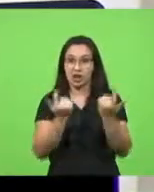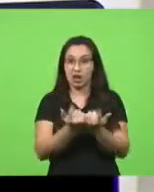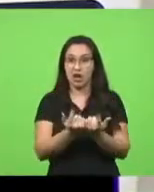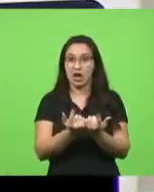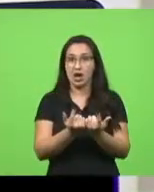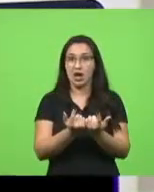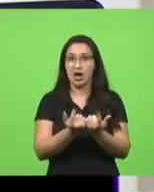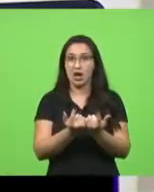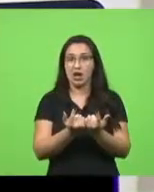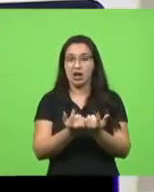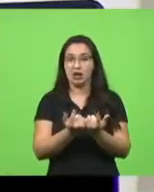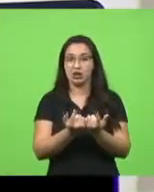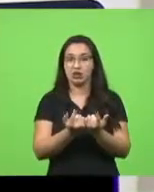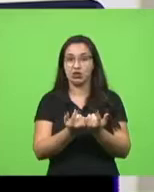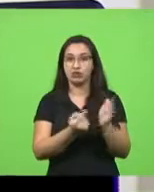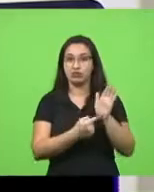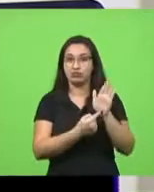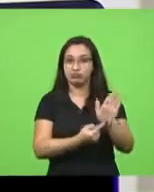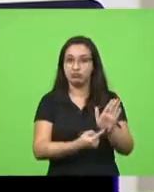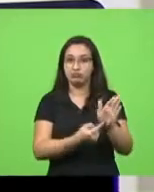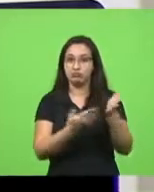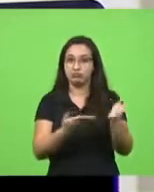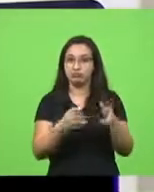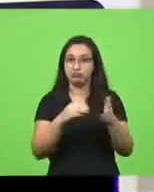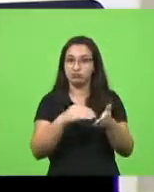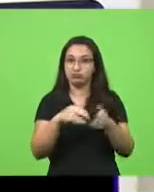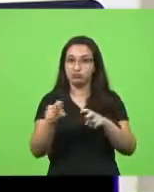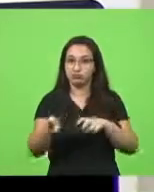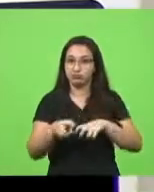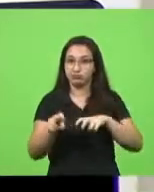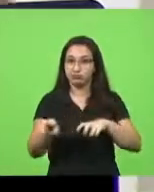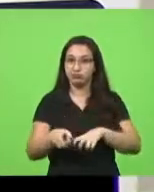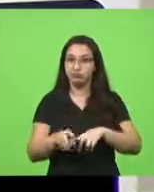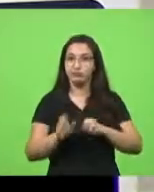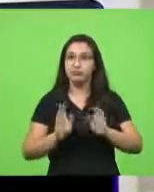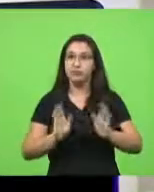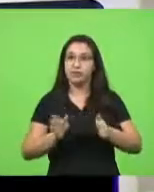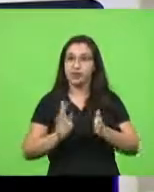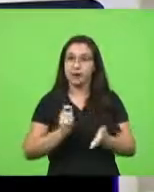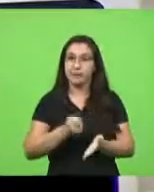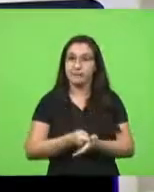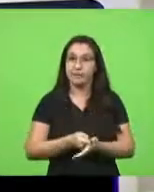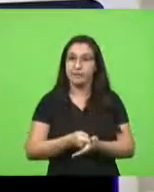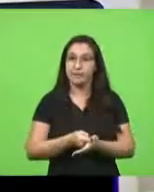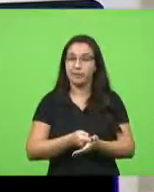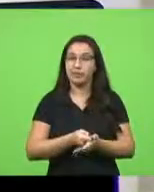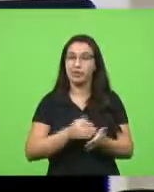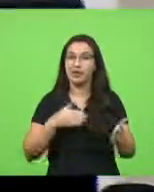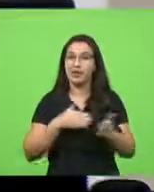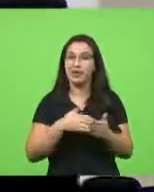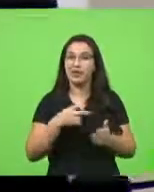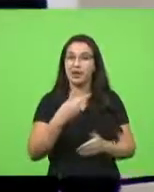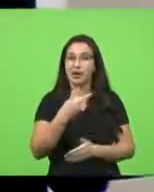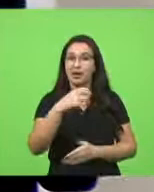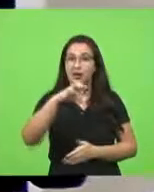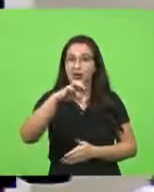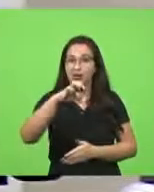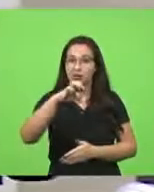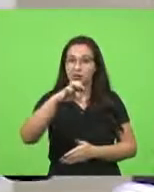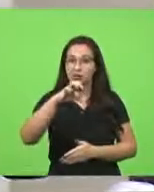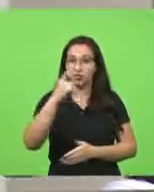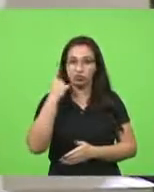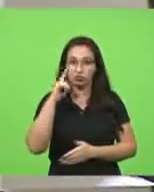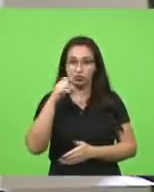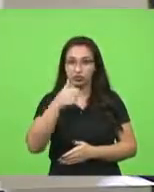à Secretaria da Agricultura. Já está sendo pago, até o dia 29 nós vamos atender a todos os municípios.